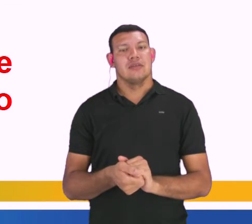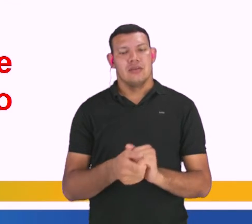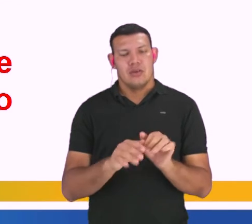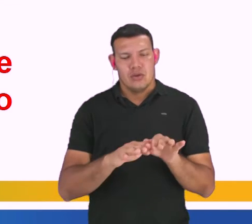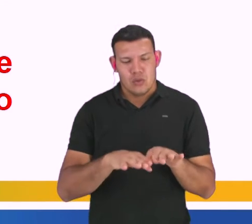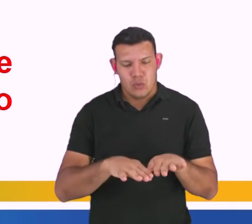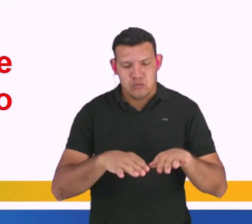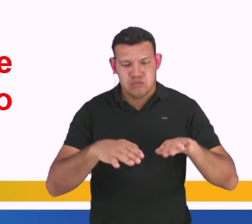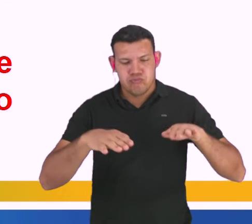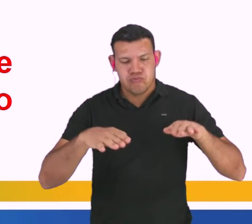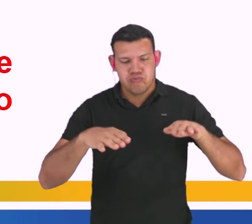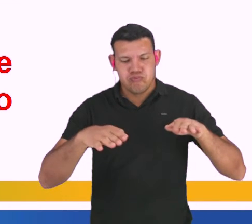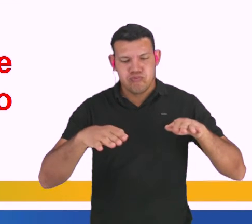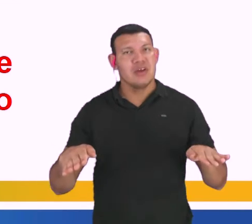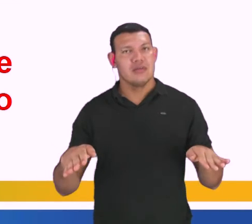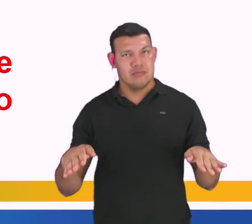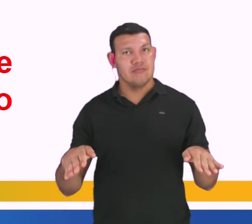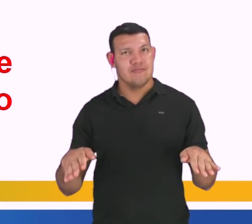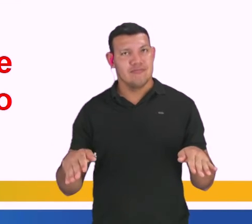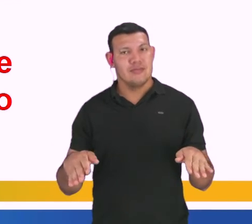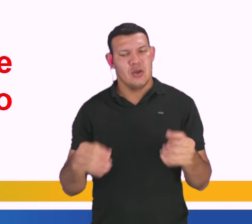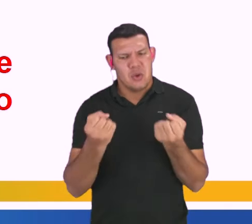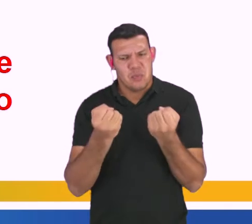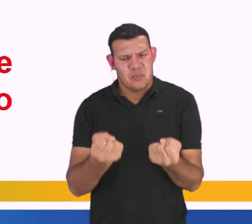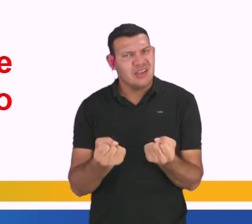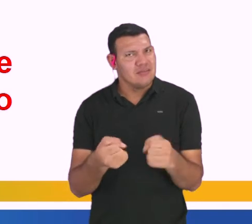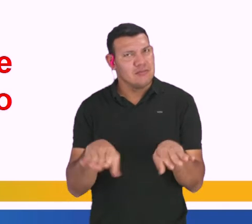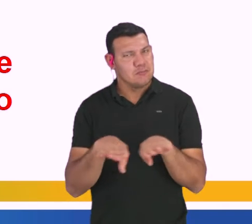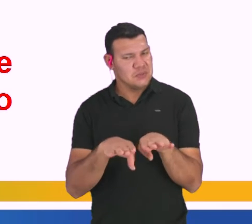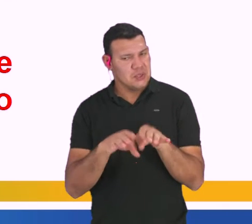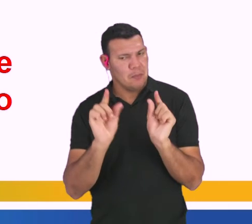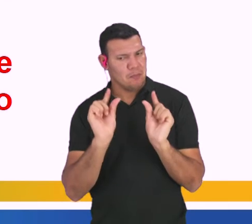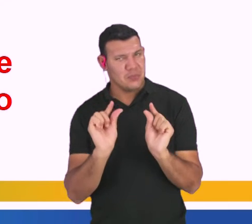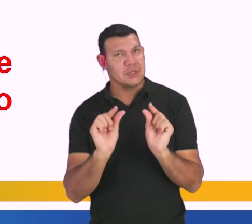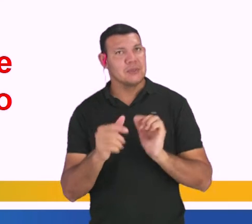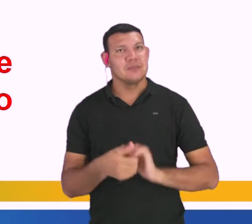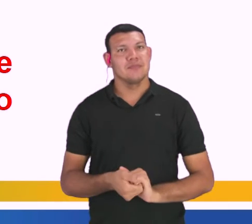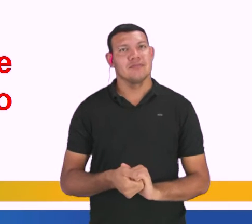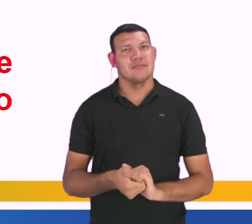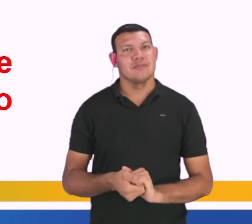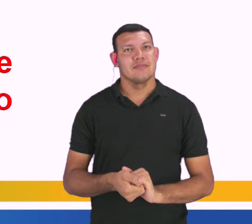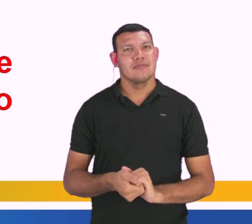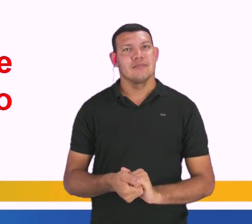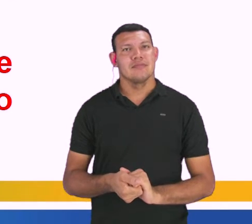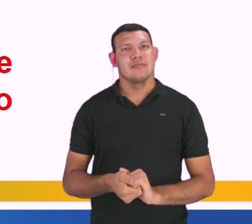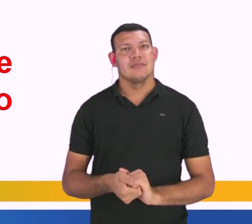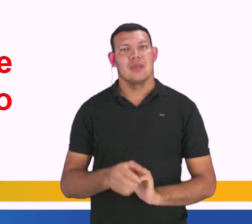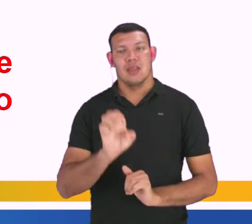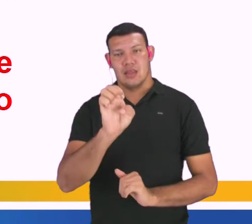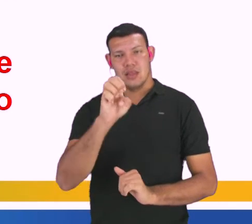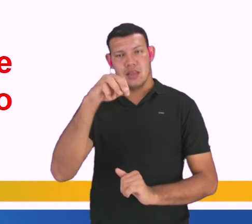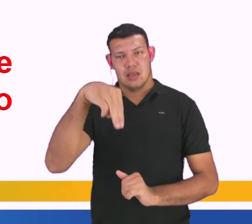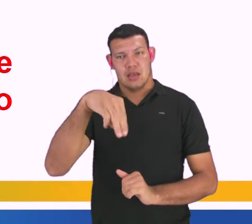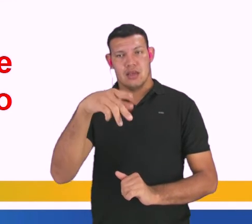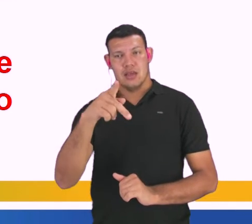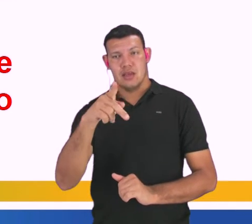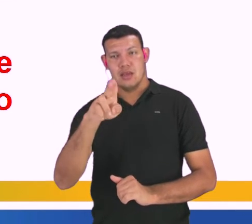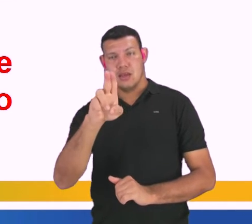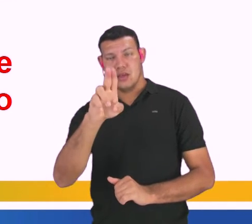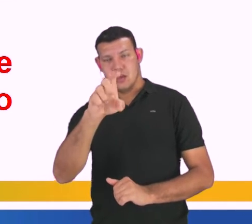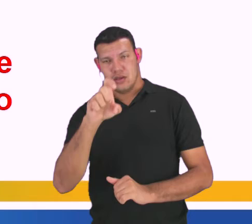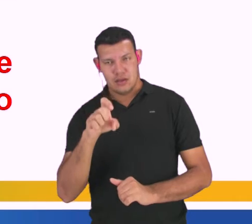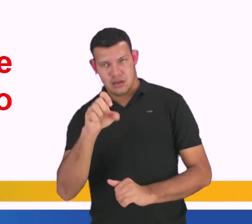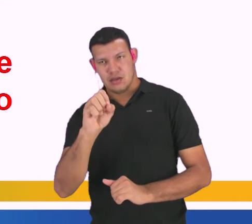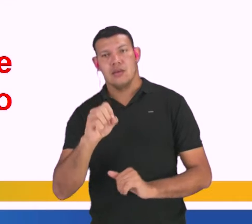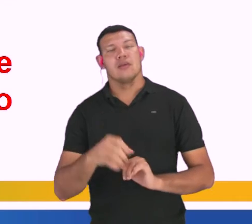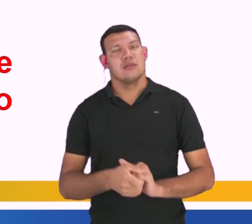o peso do fluido deslocado é menor. E como o peso do fluido deslocado é menor, e o empuxo tem relação direta com o peso,